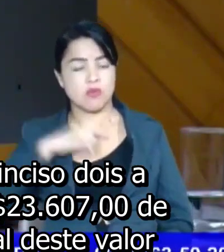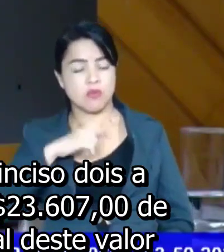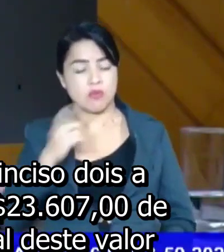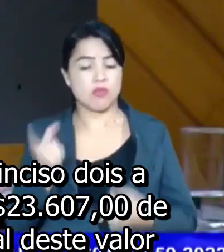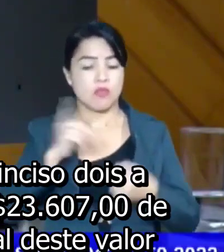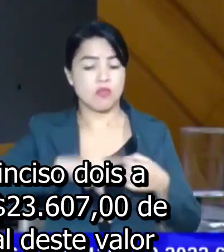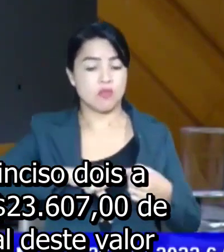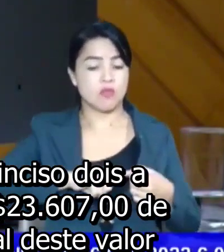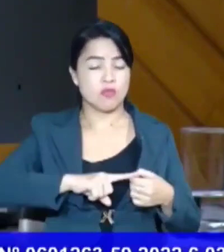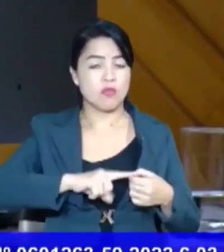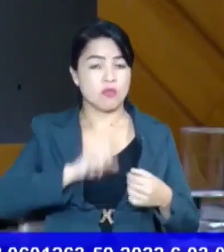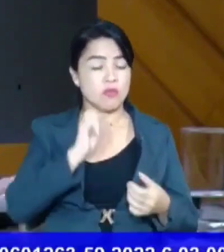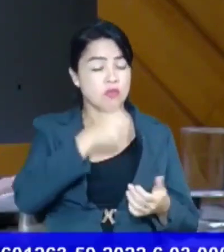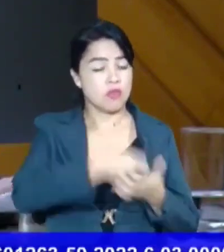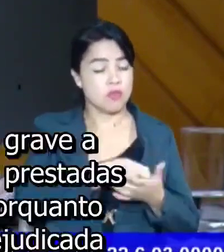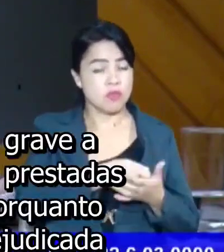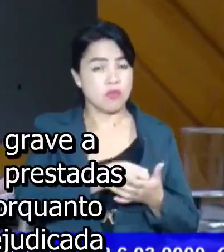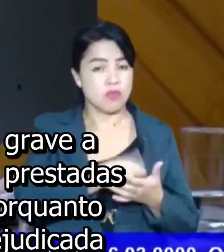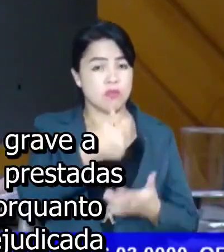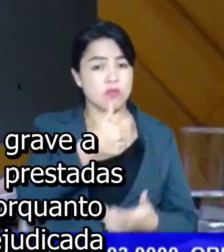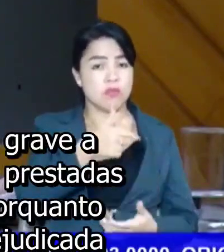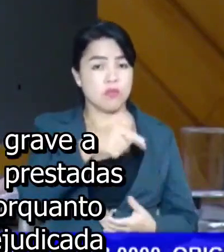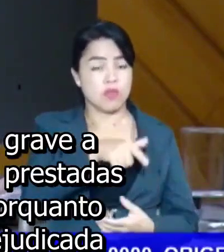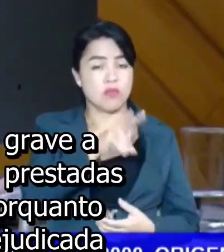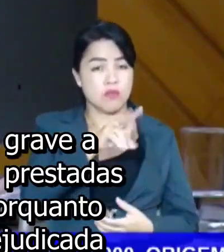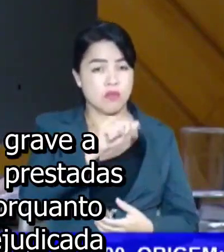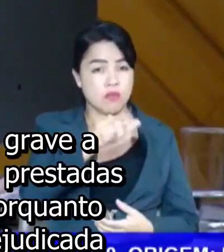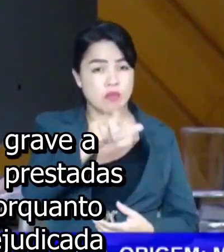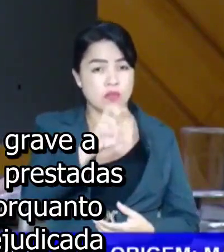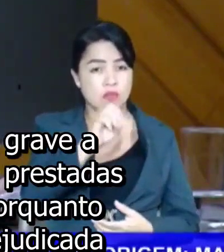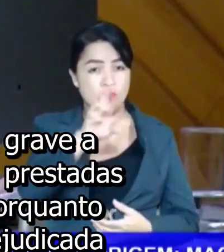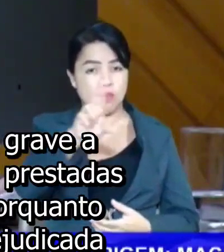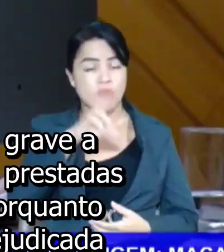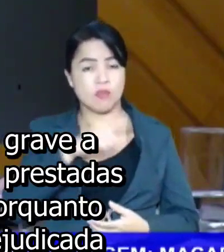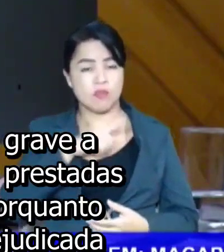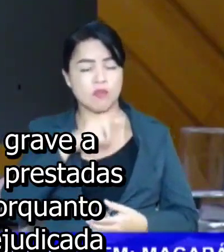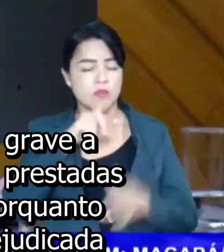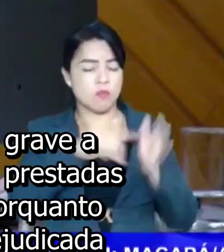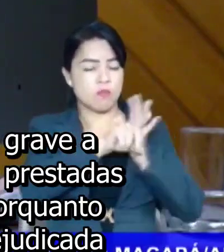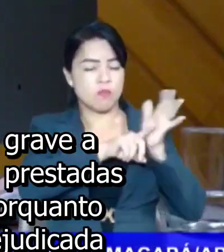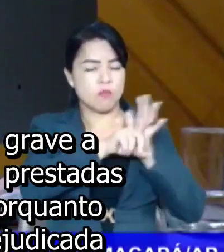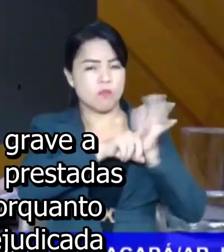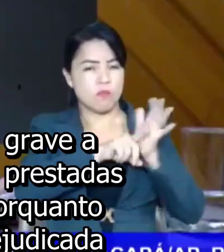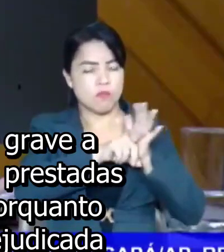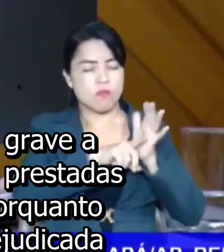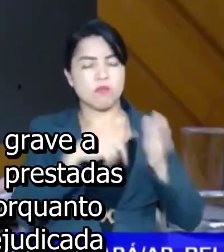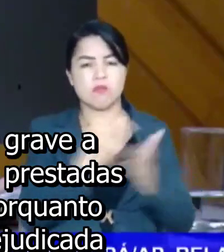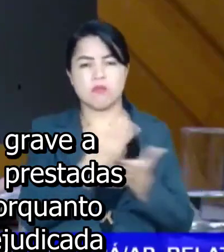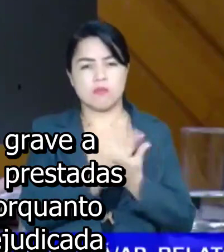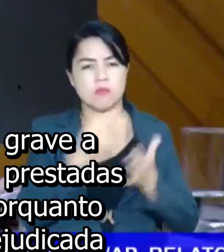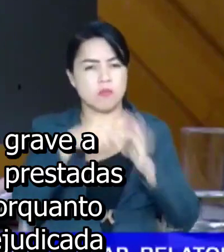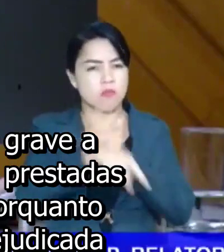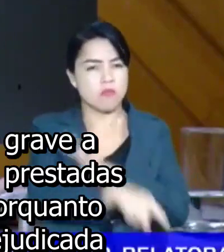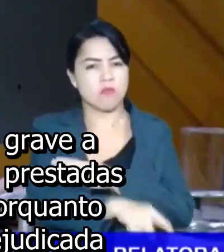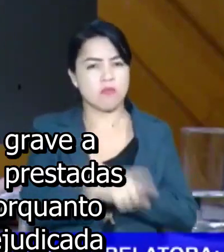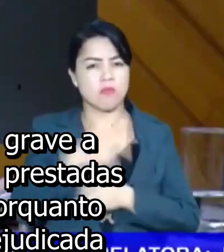ao Tesouro Nacional deste valor. Conquanto consubstancie irregularidade de natureza grave, a falha não